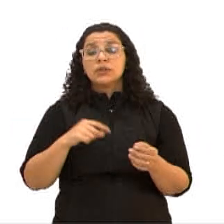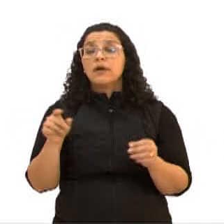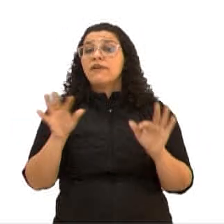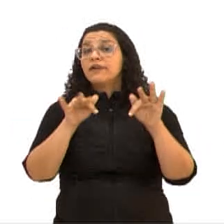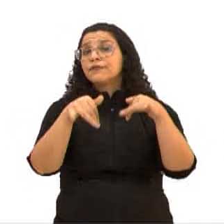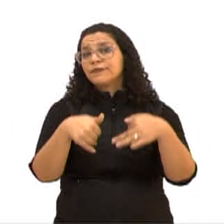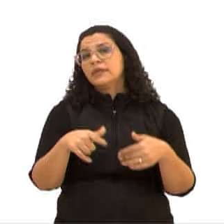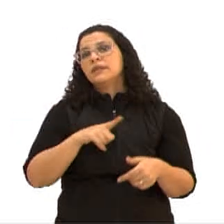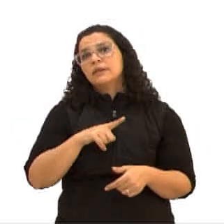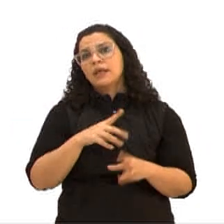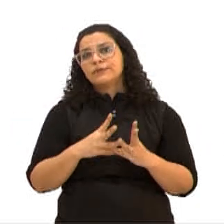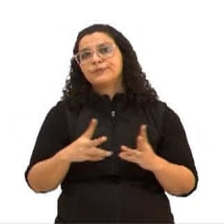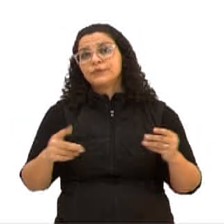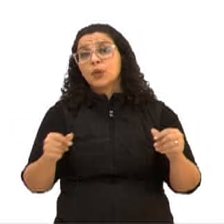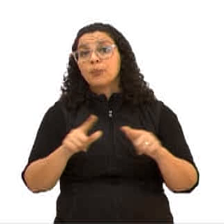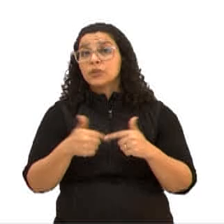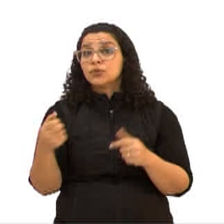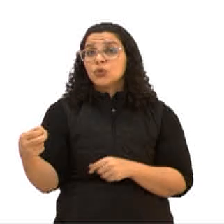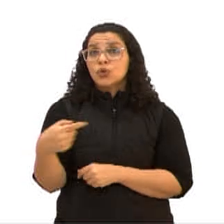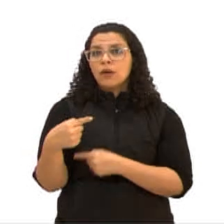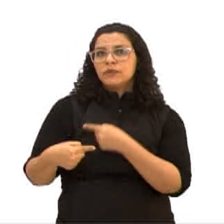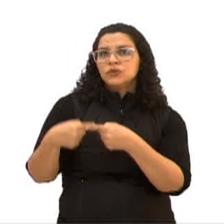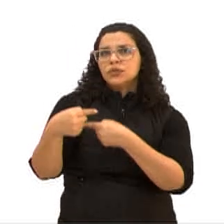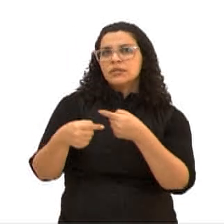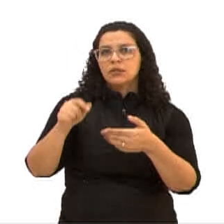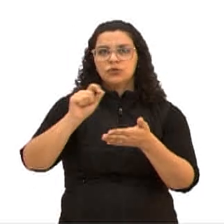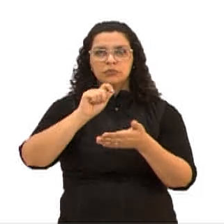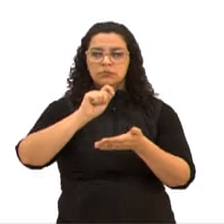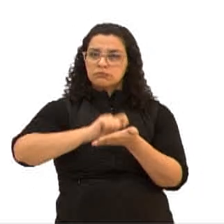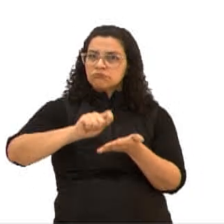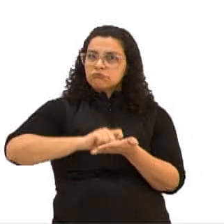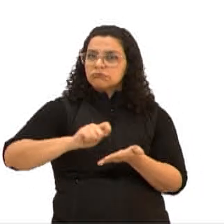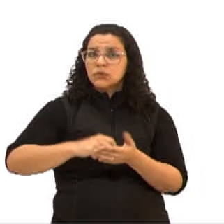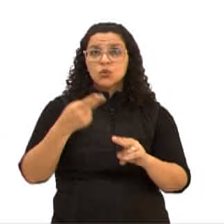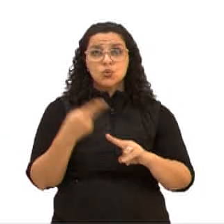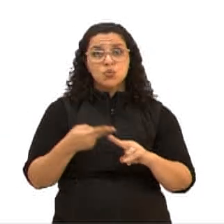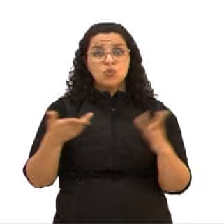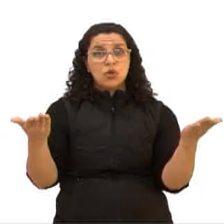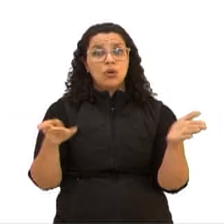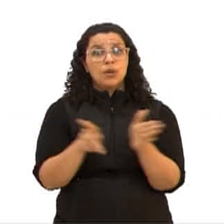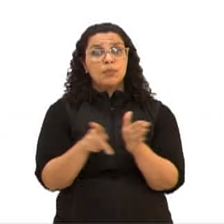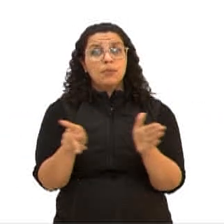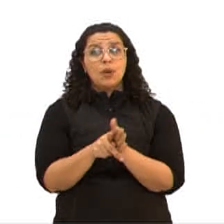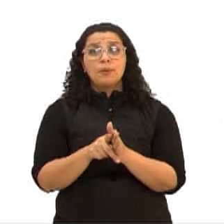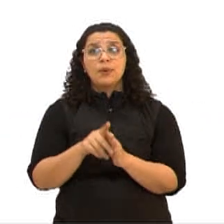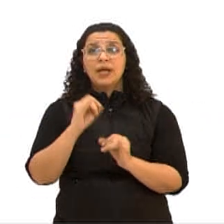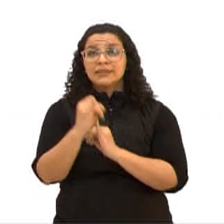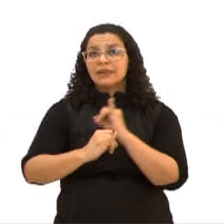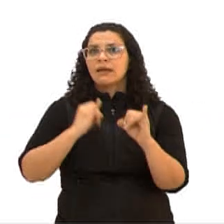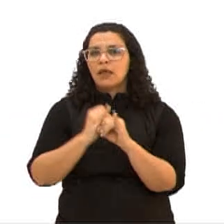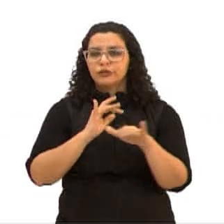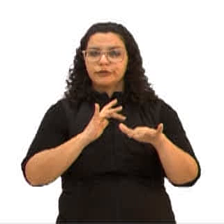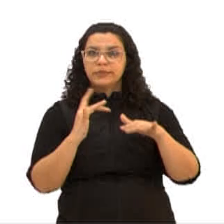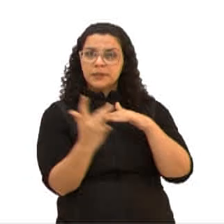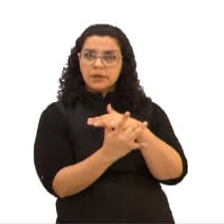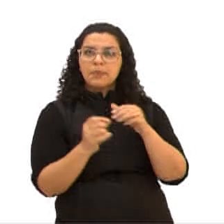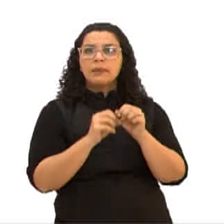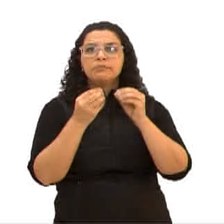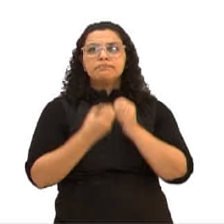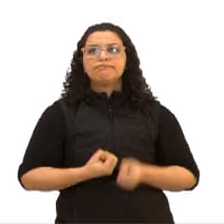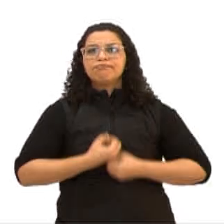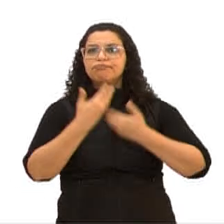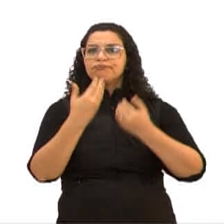predestinada à extinção. Uma nova geração de escritores utilizava os recursos digitais para